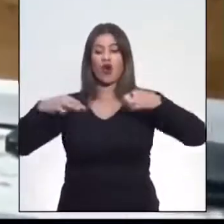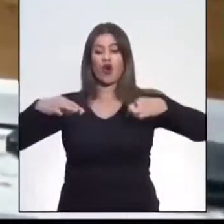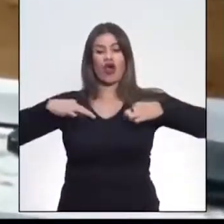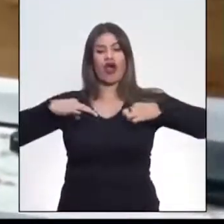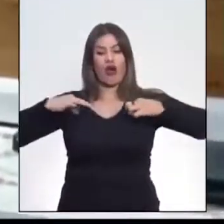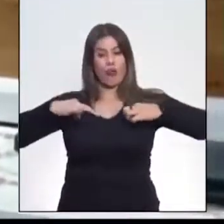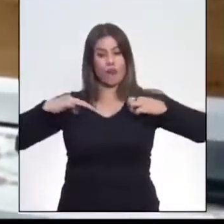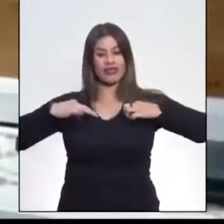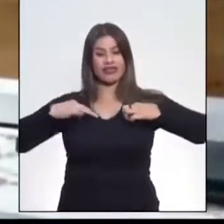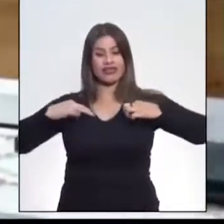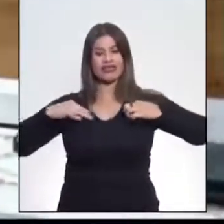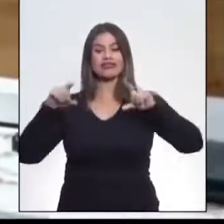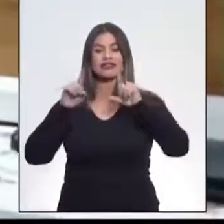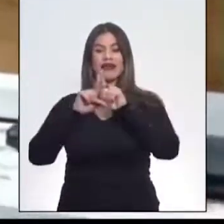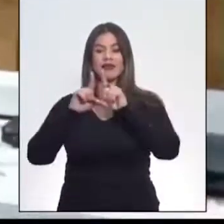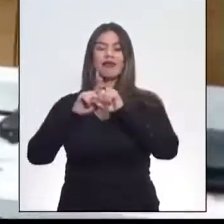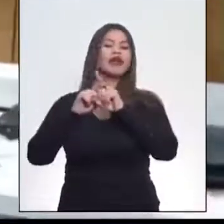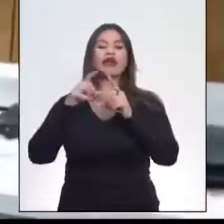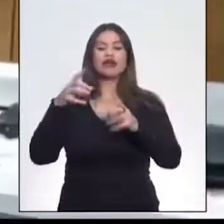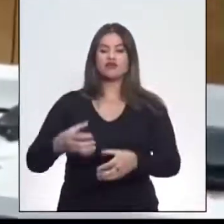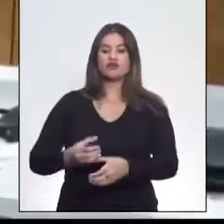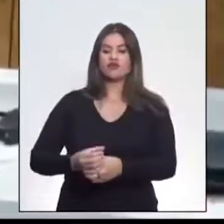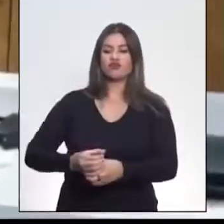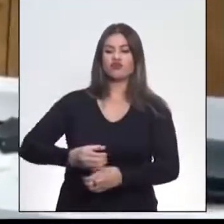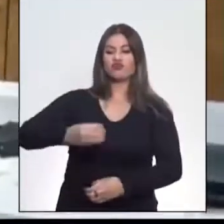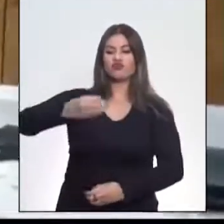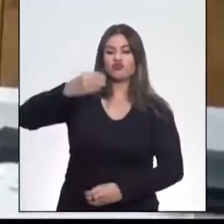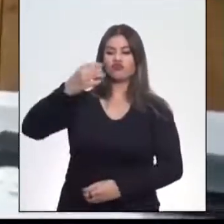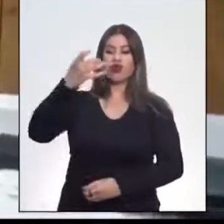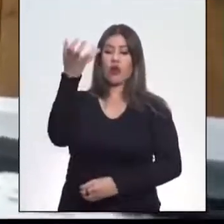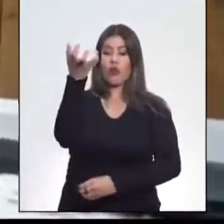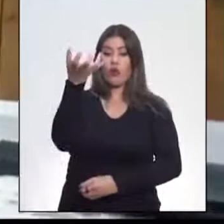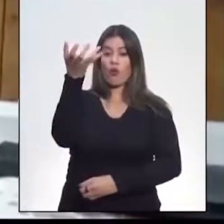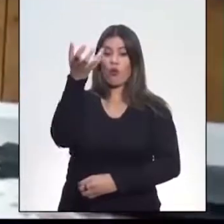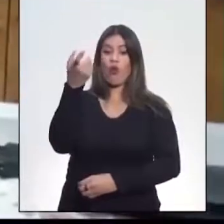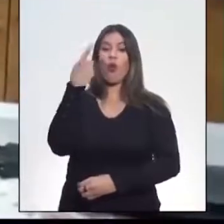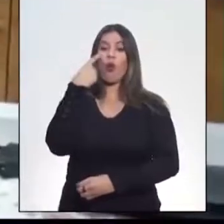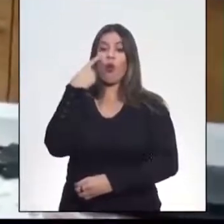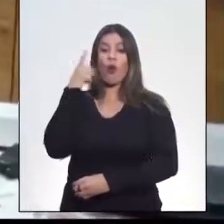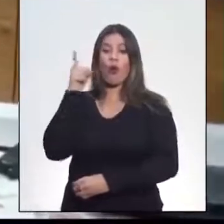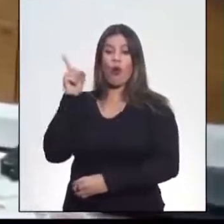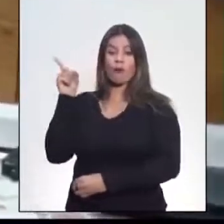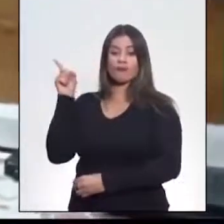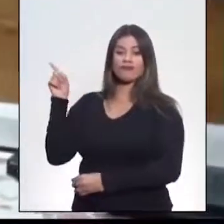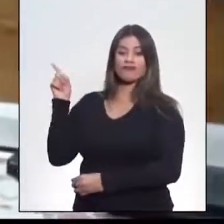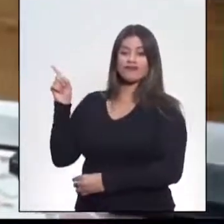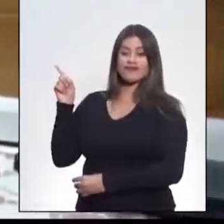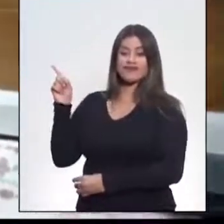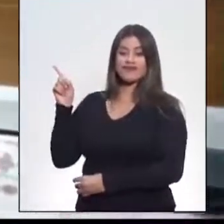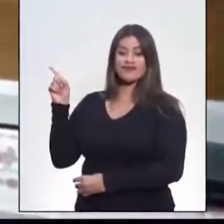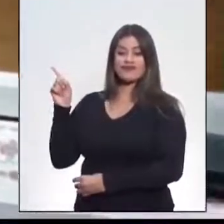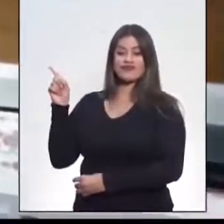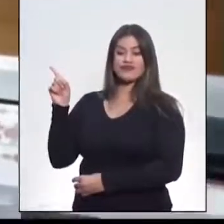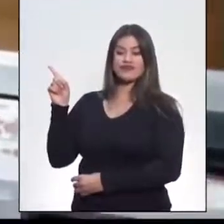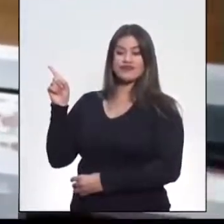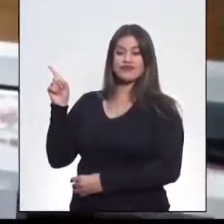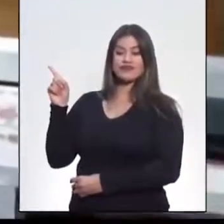tocha olímpica que eu vou mostrar para você é e essa é a tocha olímpica